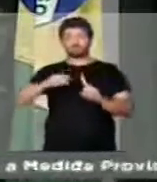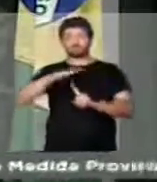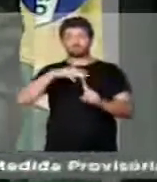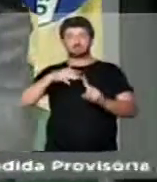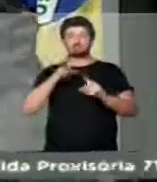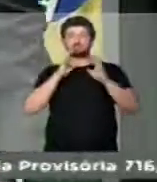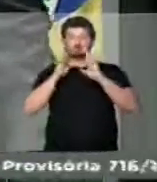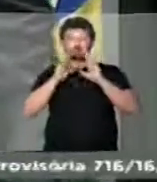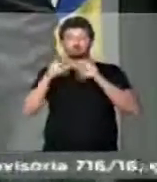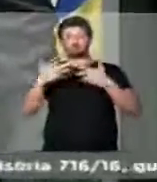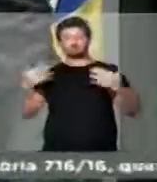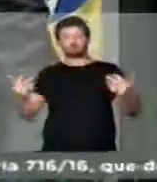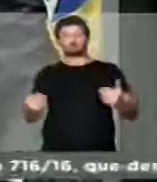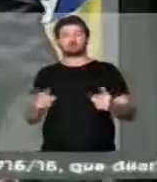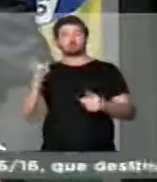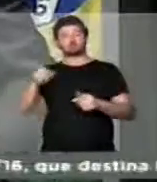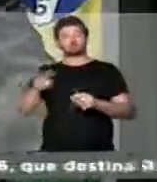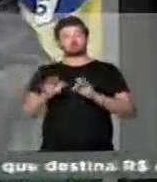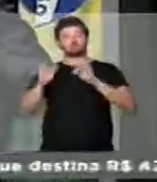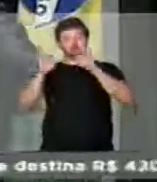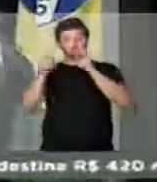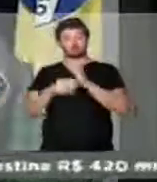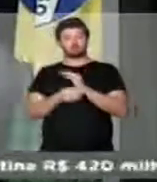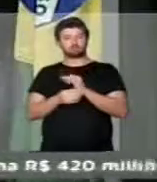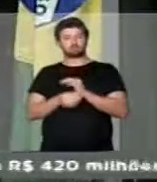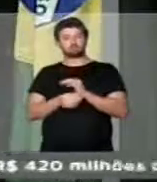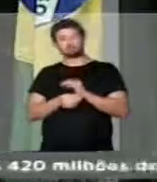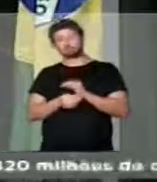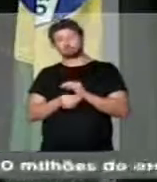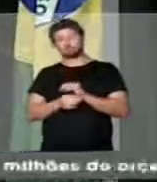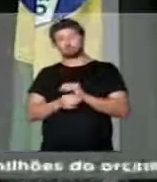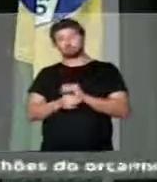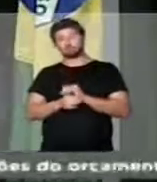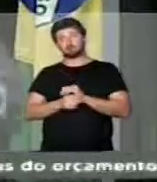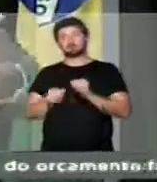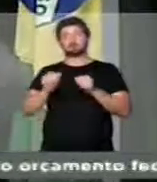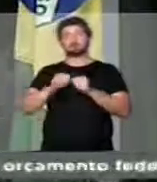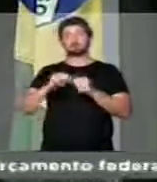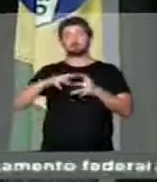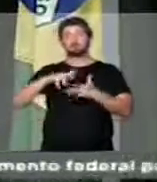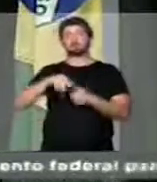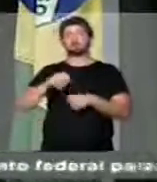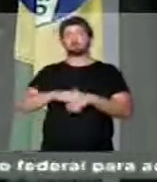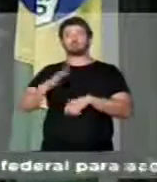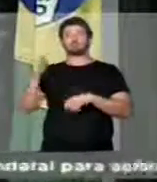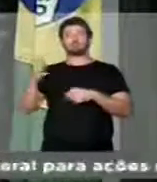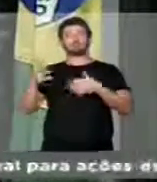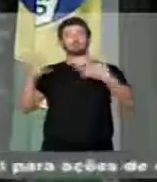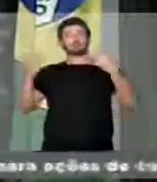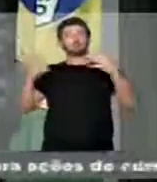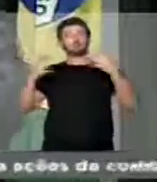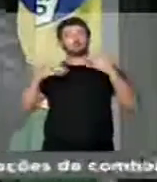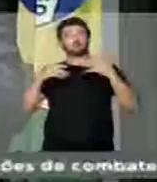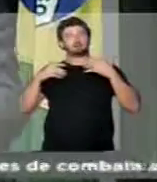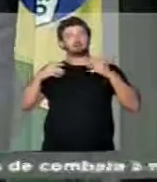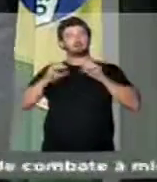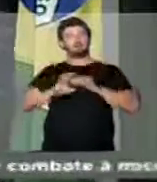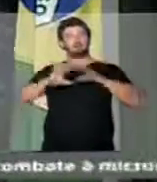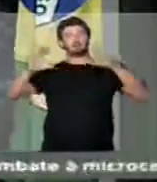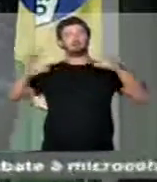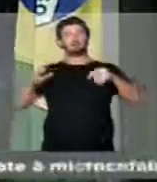do avanço da tecnologia, para que nós possamos tornar o mundo mais imbricado,